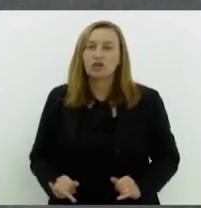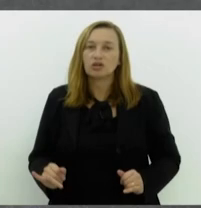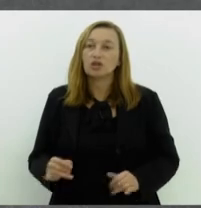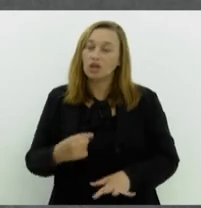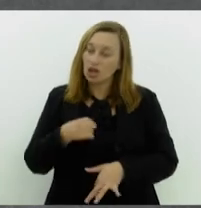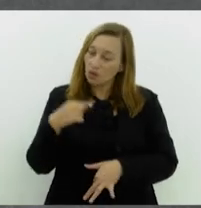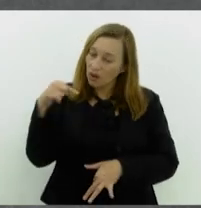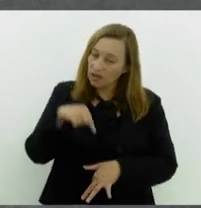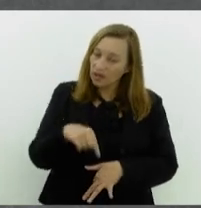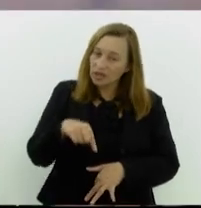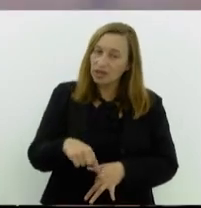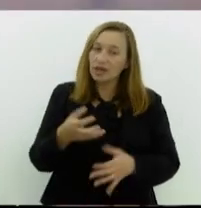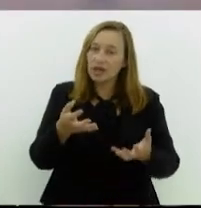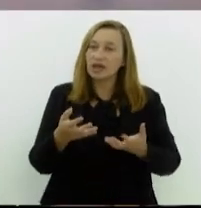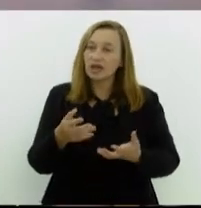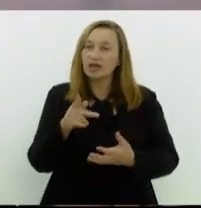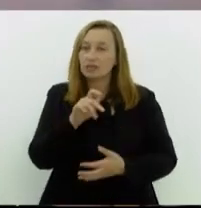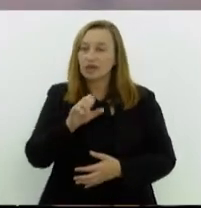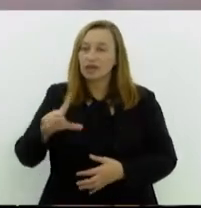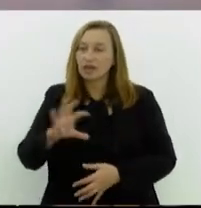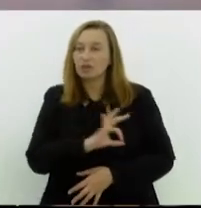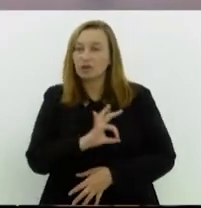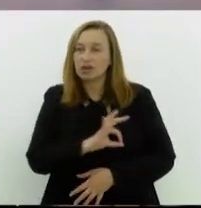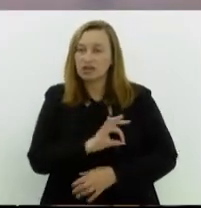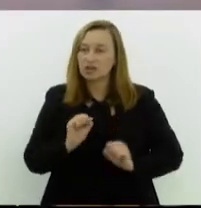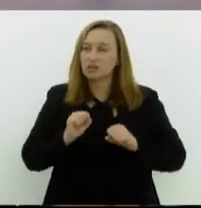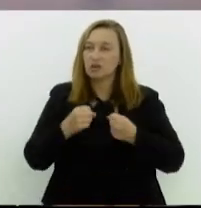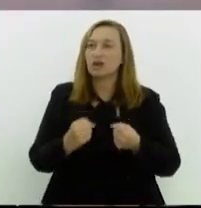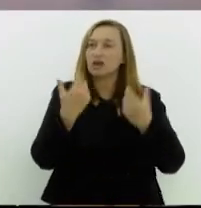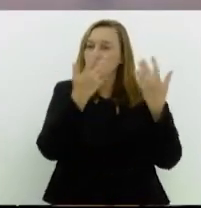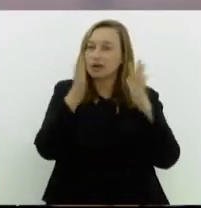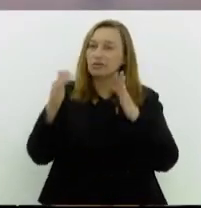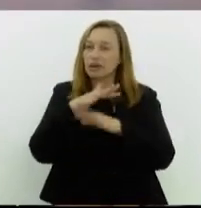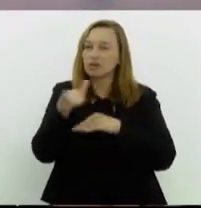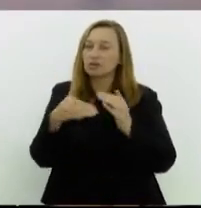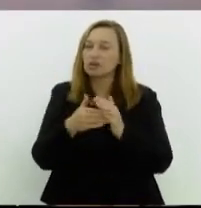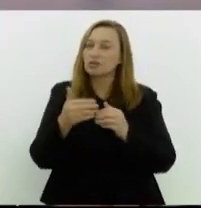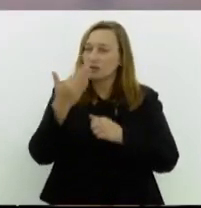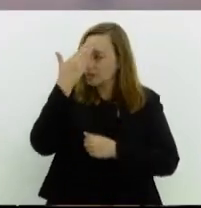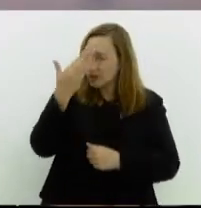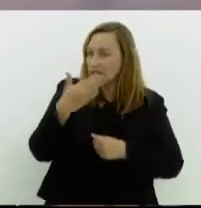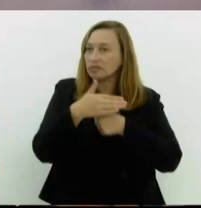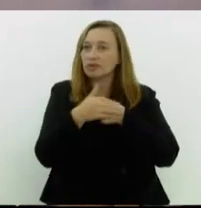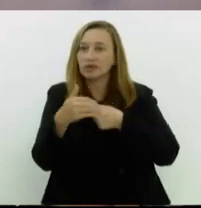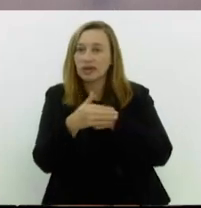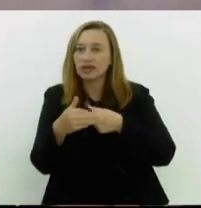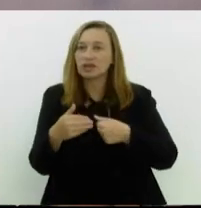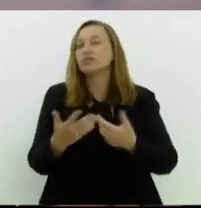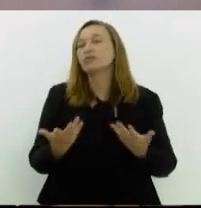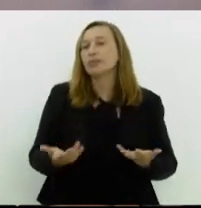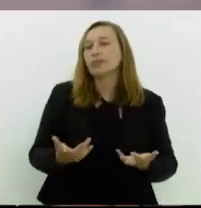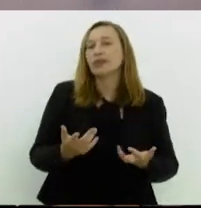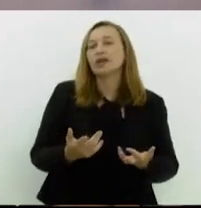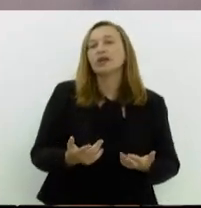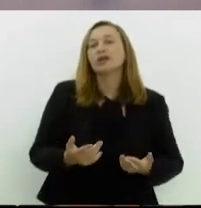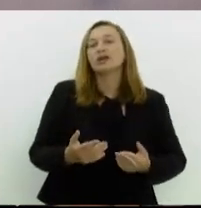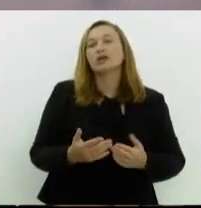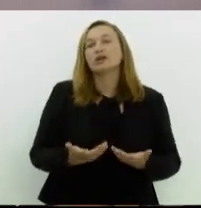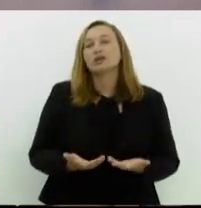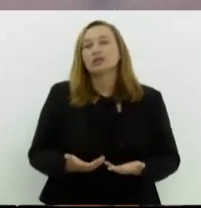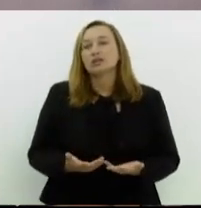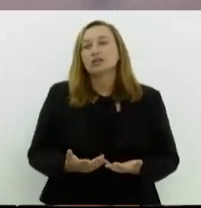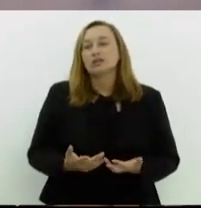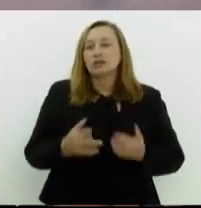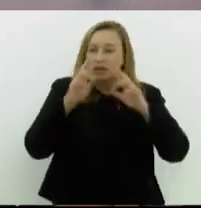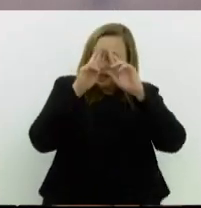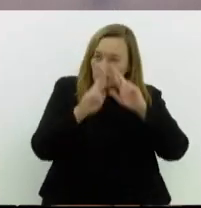voz, querendo uma Polícia Penal vigorosa. Parabéns a todos, obrigado pelo carinho, pelo respeito. Manifestação